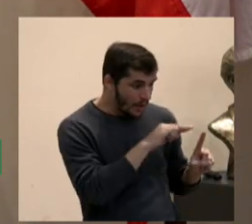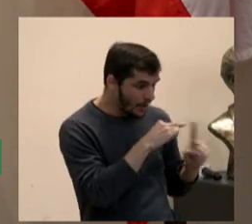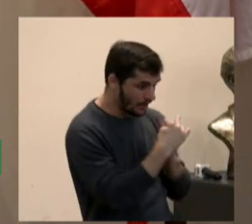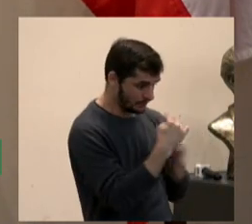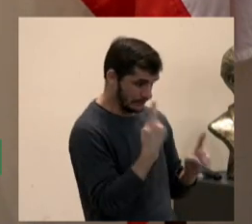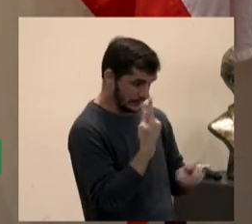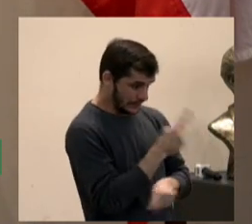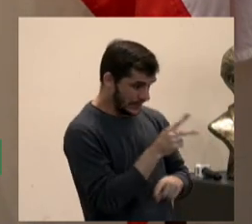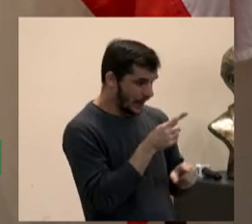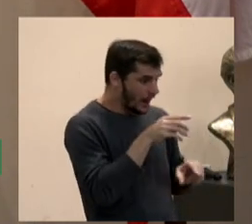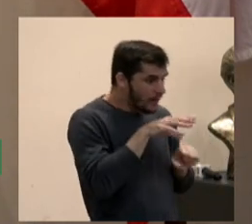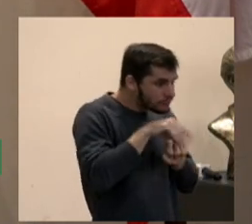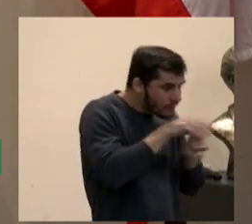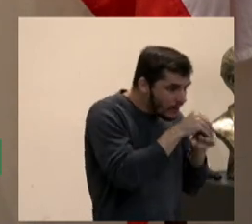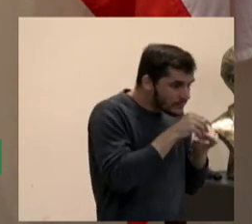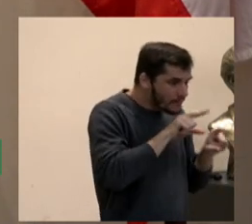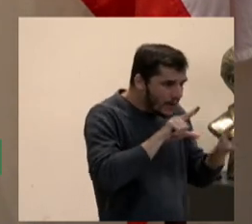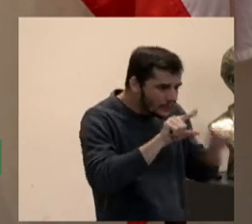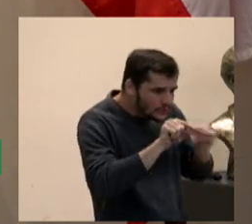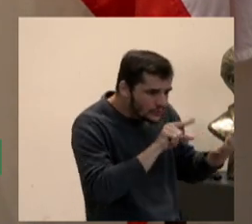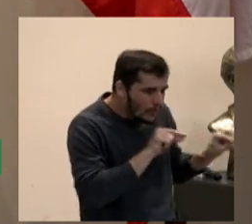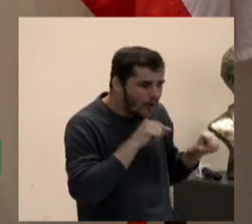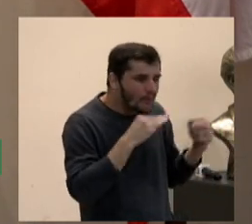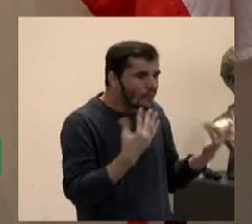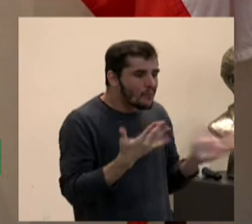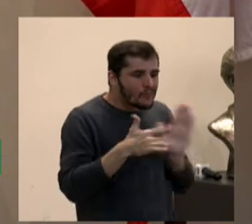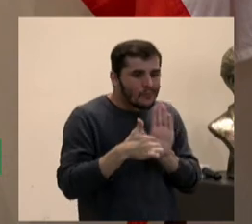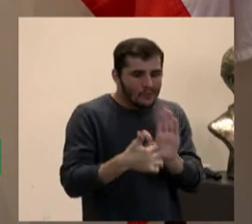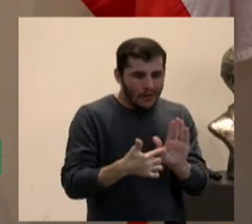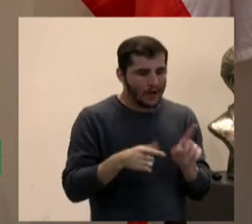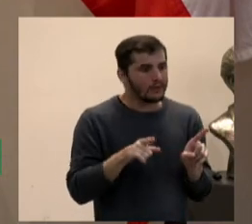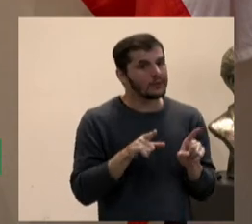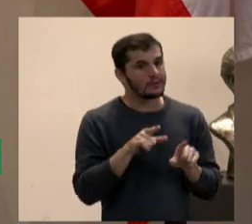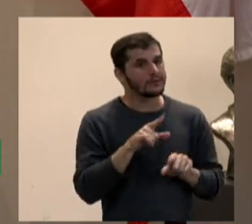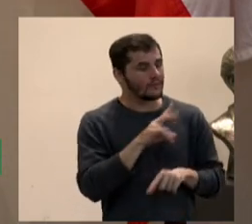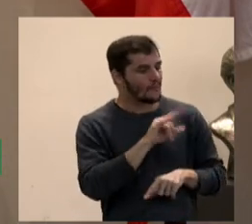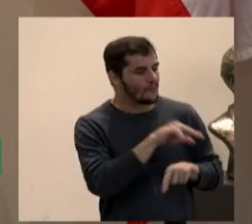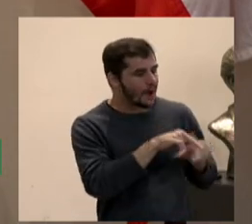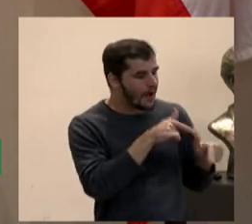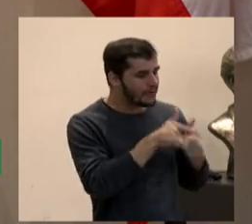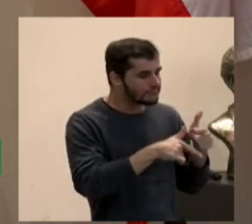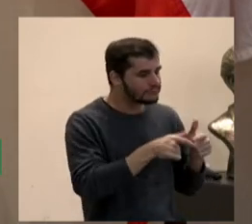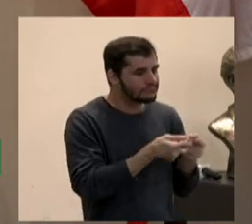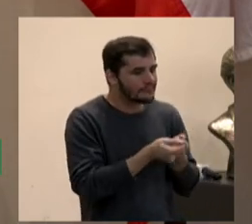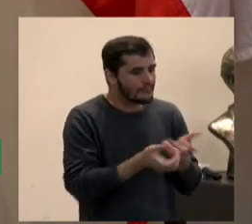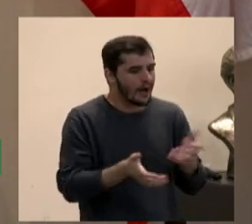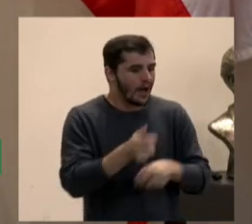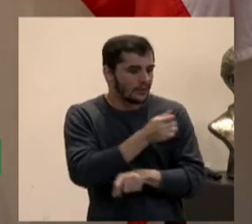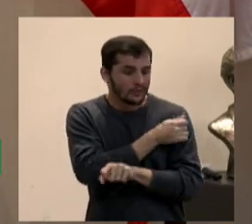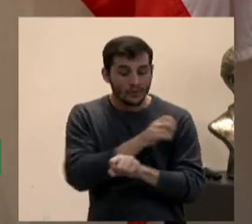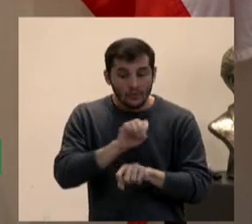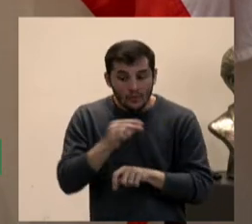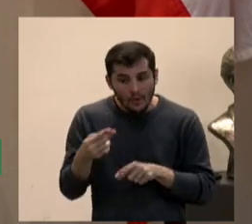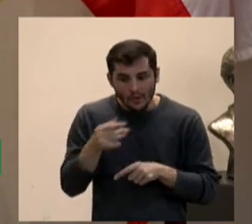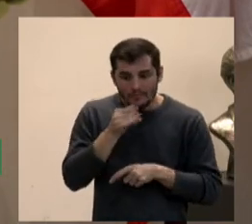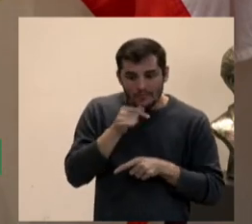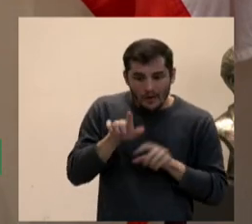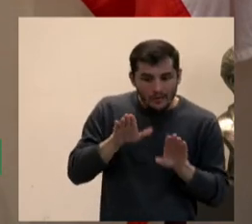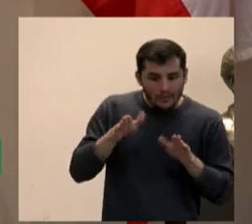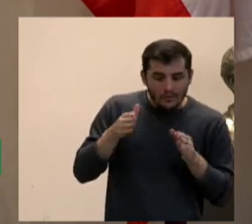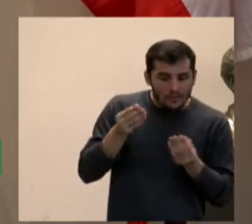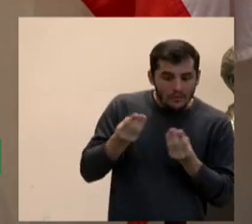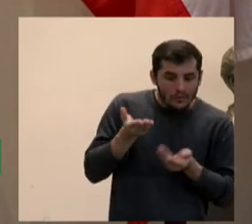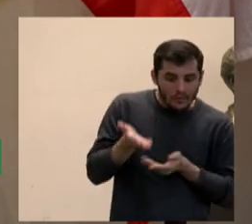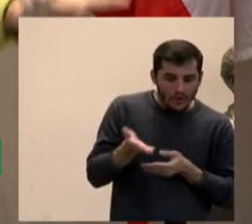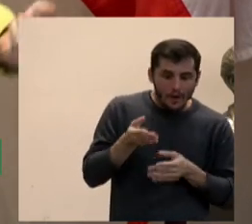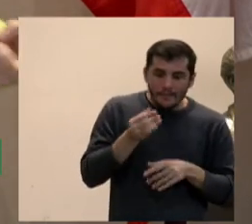dos conhecimentos, da seleção dos conhecimentos com os quais nós vamos trabalhar com os estudantes, como na forma de oferta, no número de